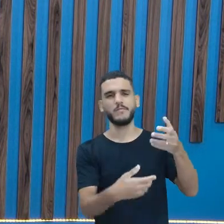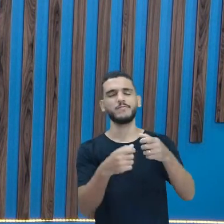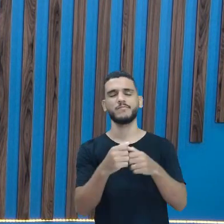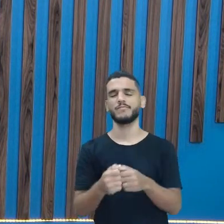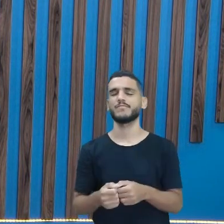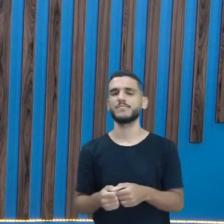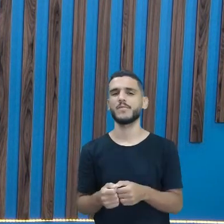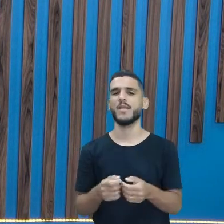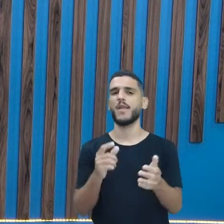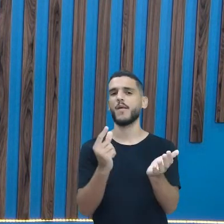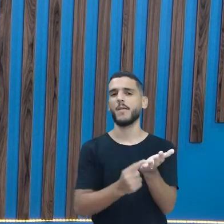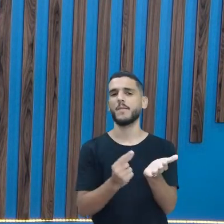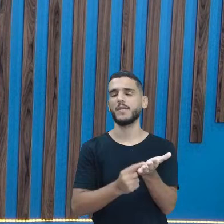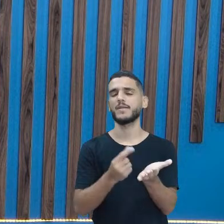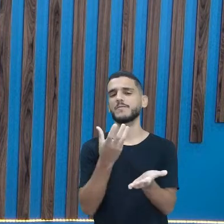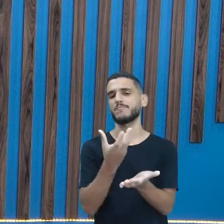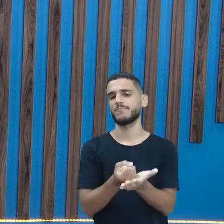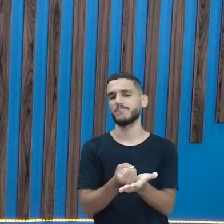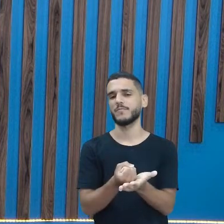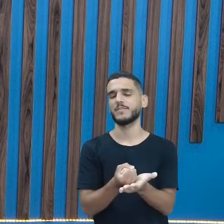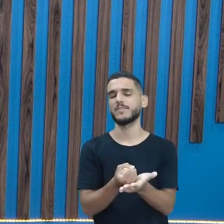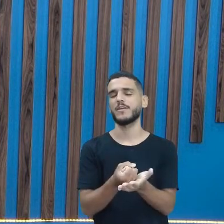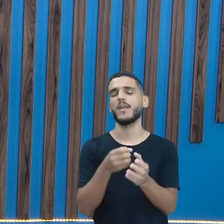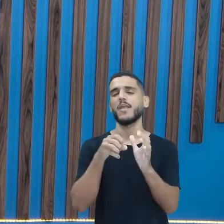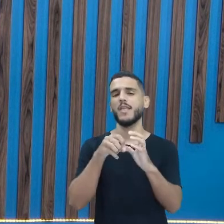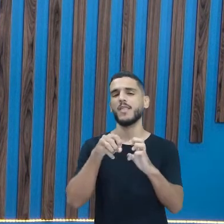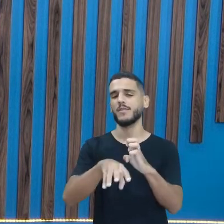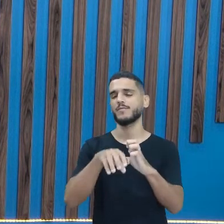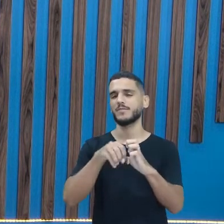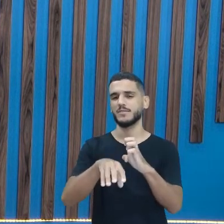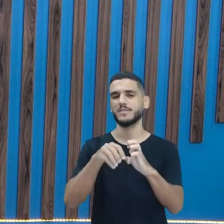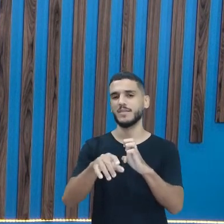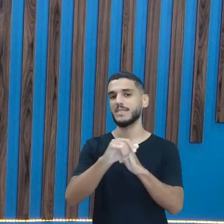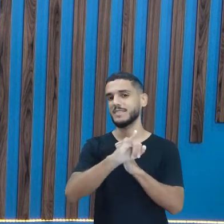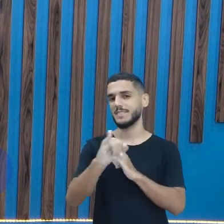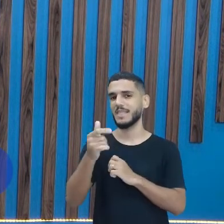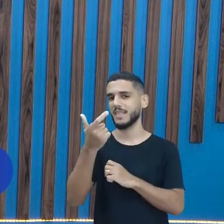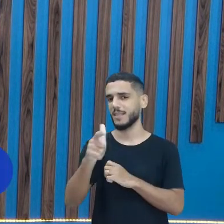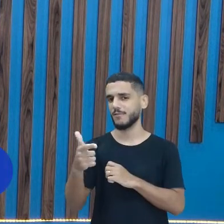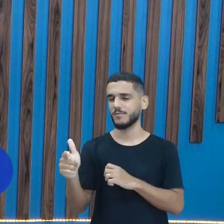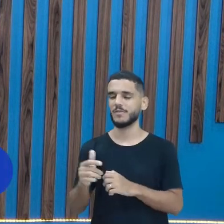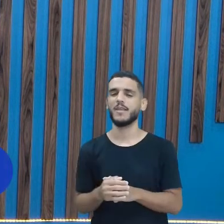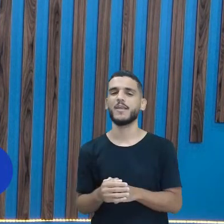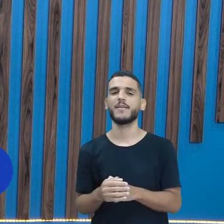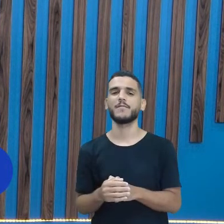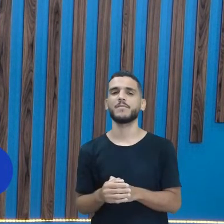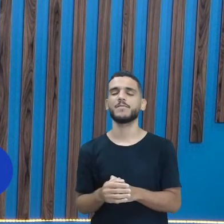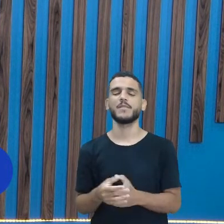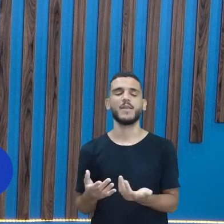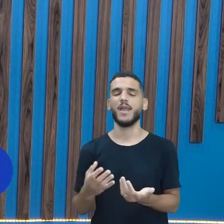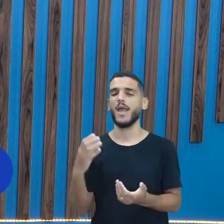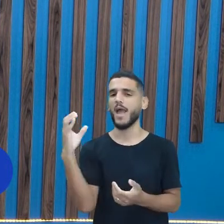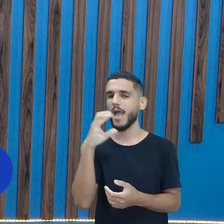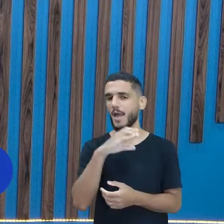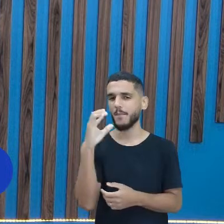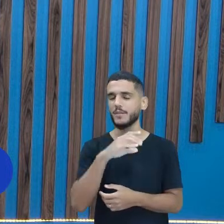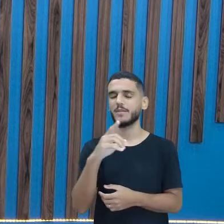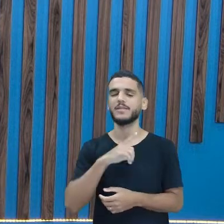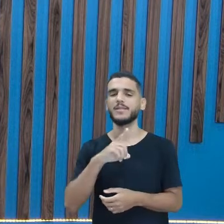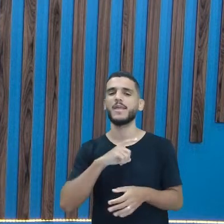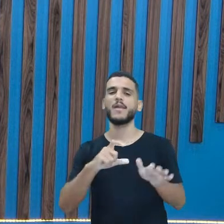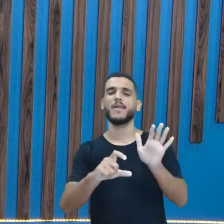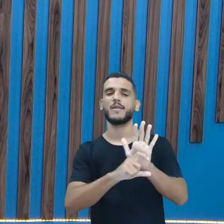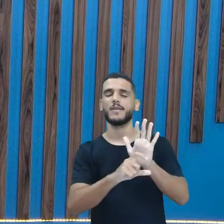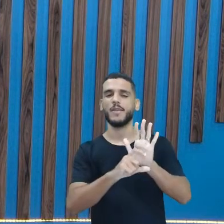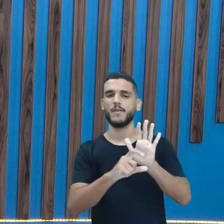é com o aplicativo Educa Recife. Você não tem ainda? Então, se não tem, vai lá, corre, que daqui a pouquinho vai aparecer o QR